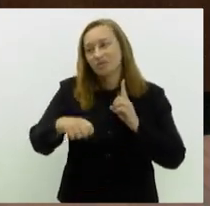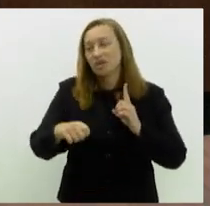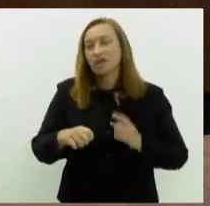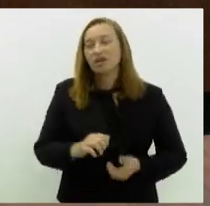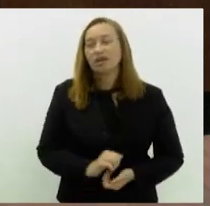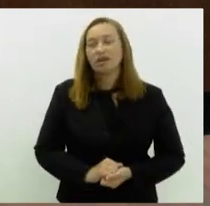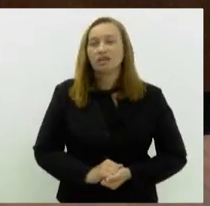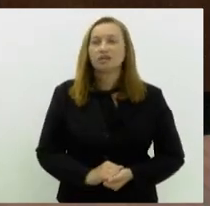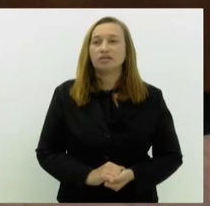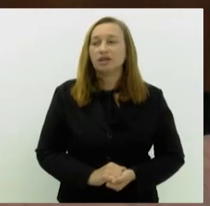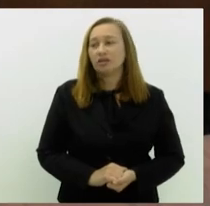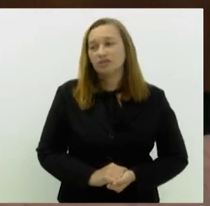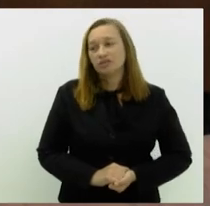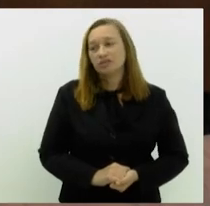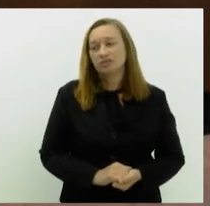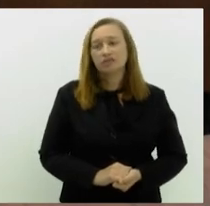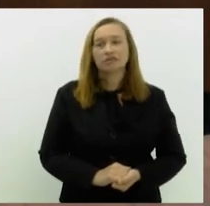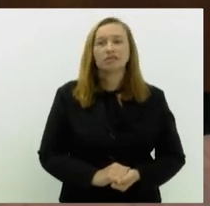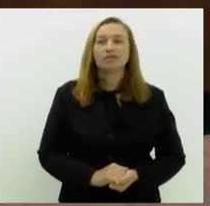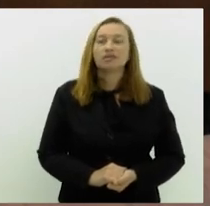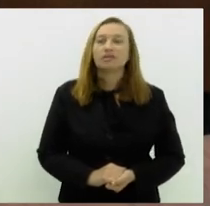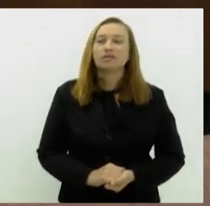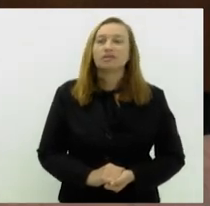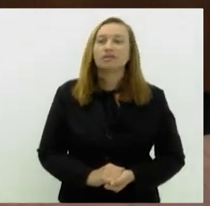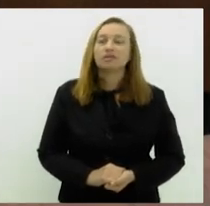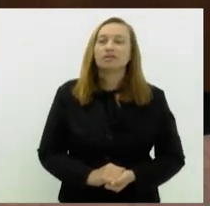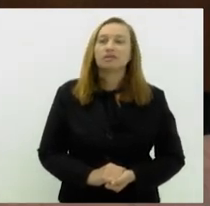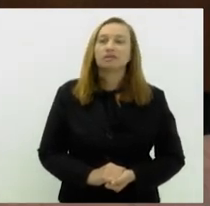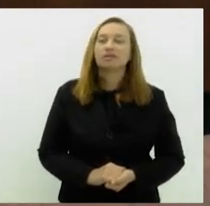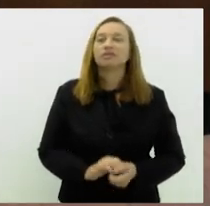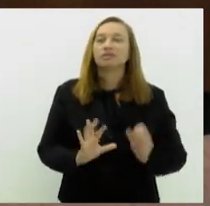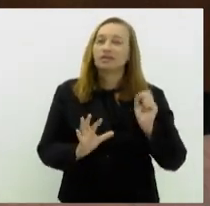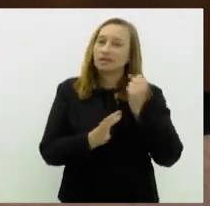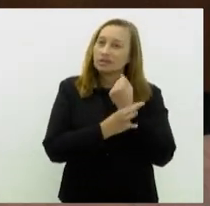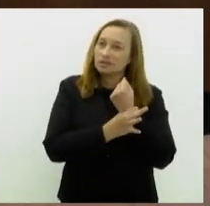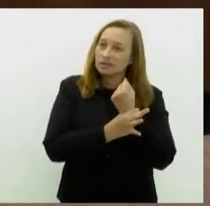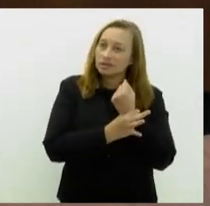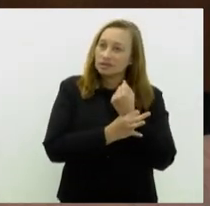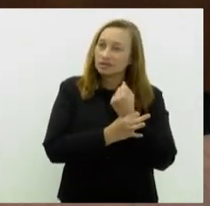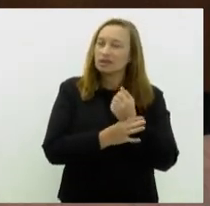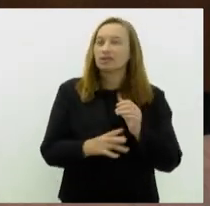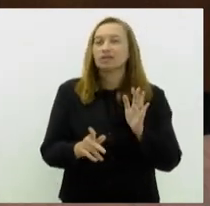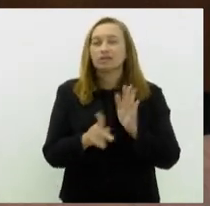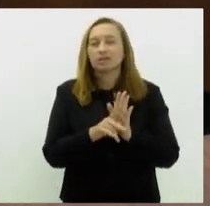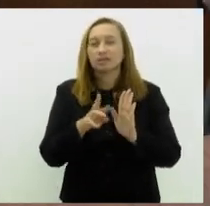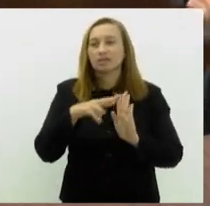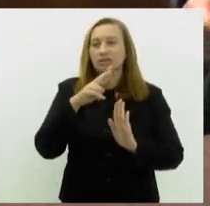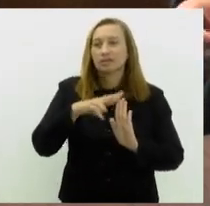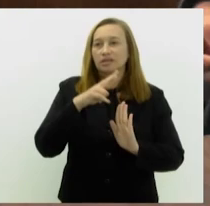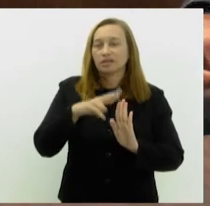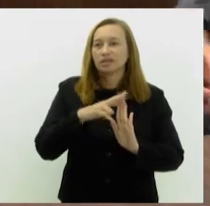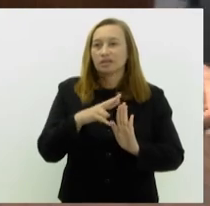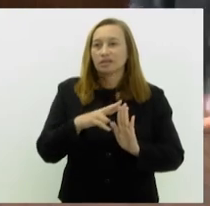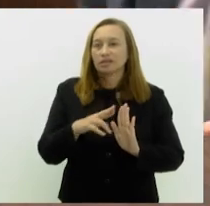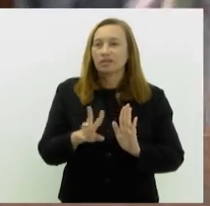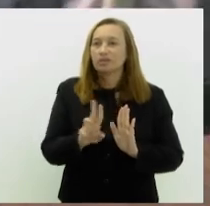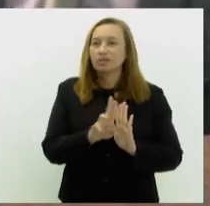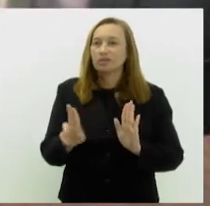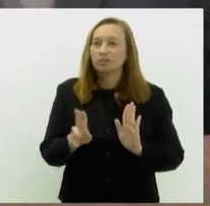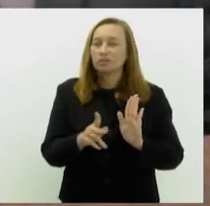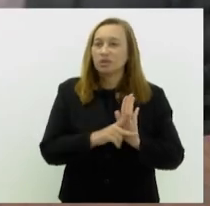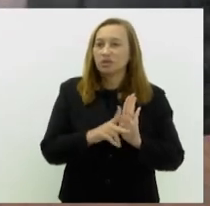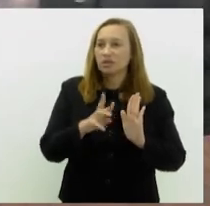vai poder ter o seu nome, mas informalmente nós vamos garantir que esse projeto de resolução se chamará Projeto de